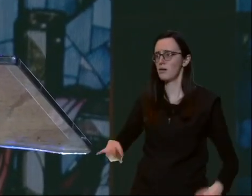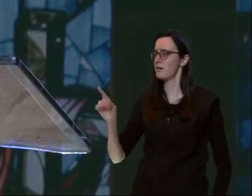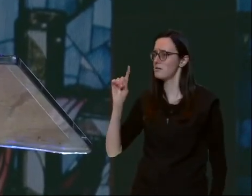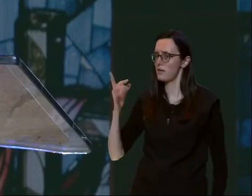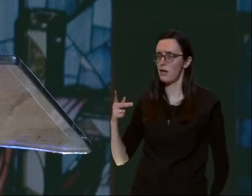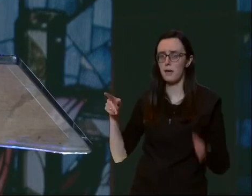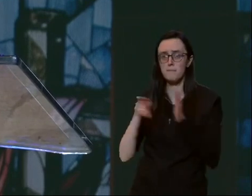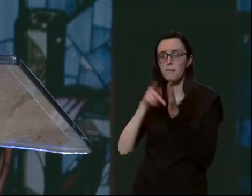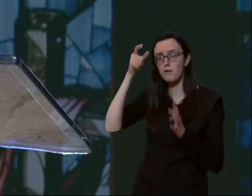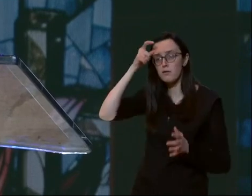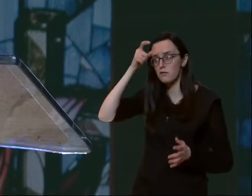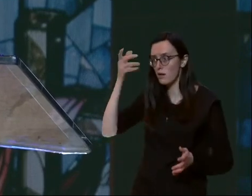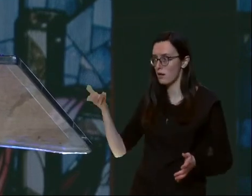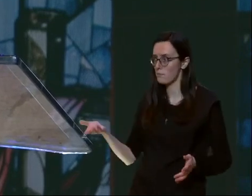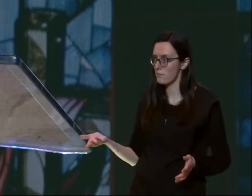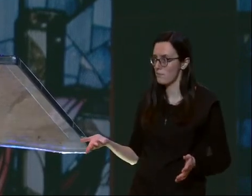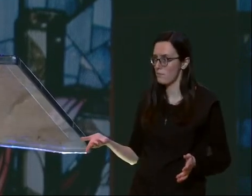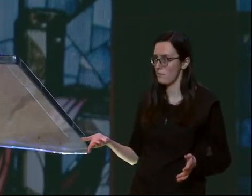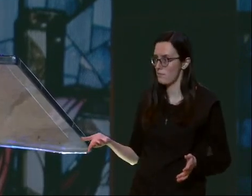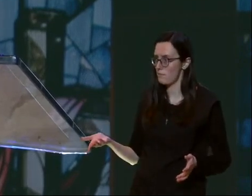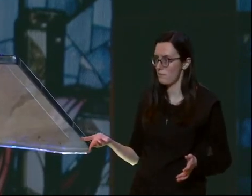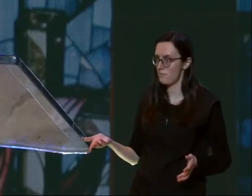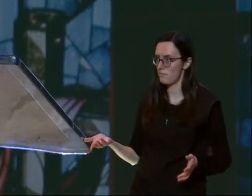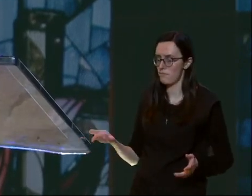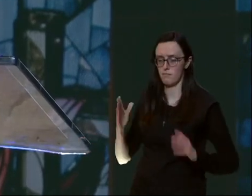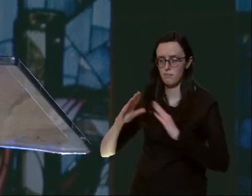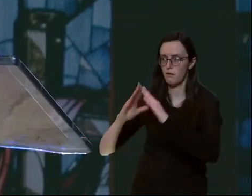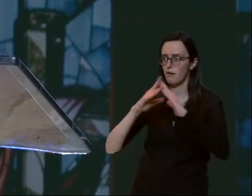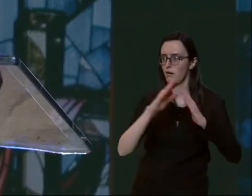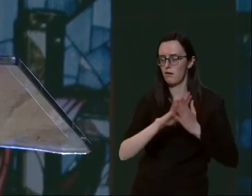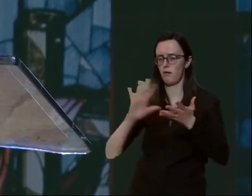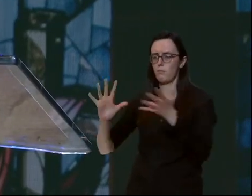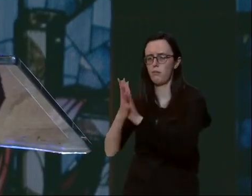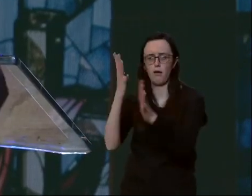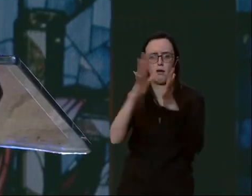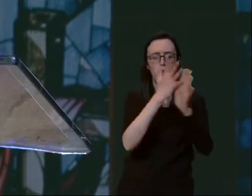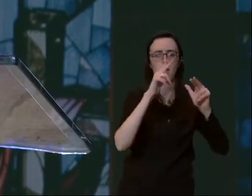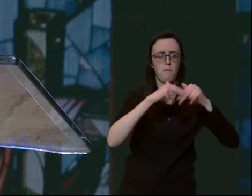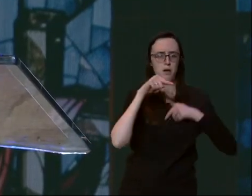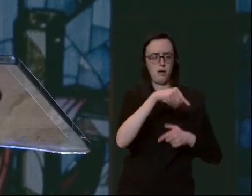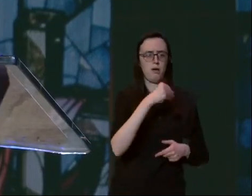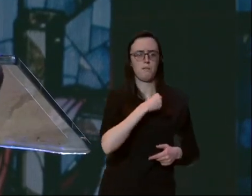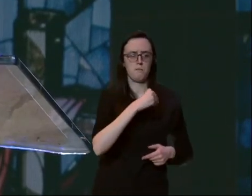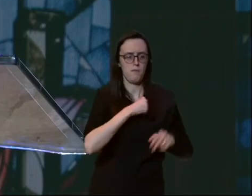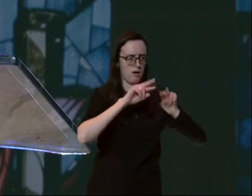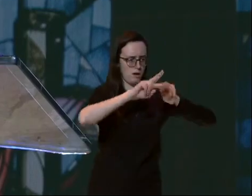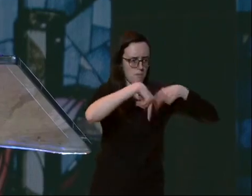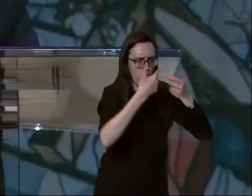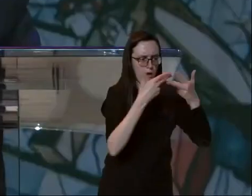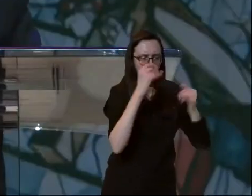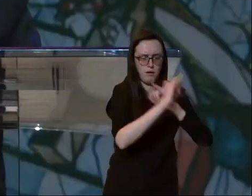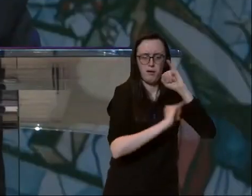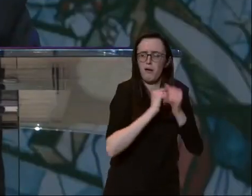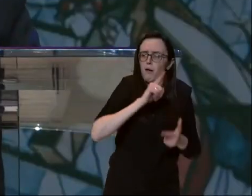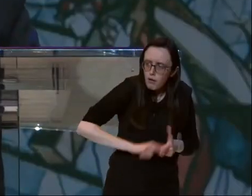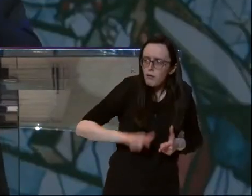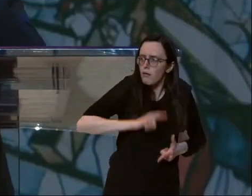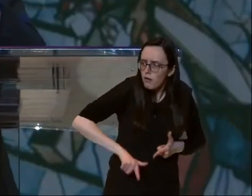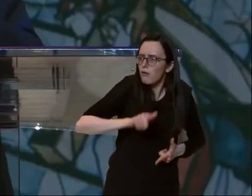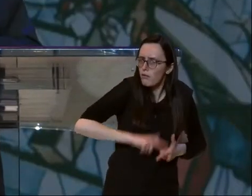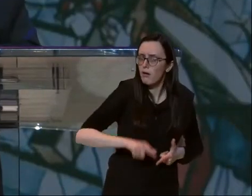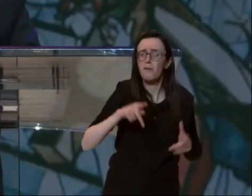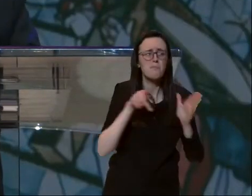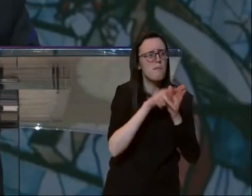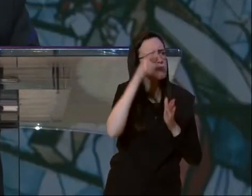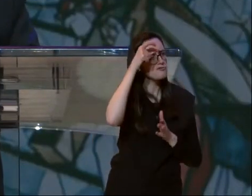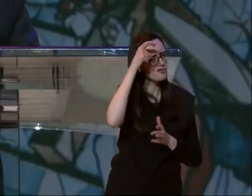coisa diabólica. Os lares se acabando por causa da pornografia na internet. Isso